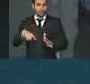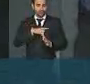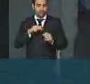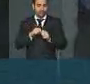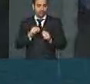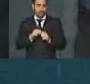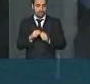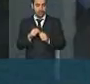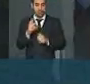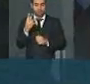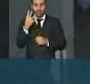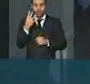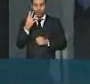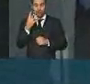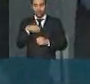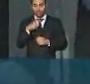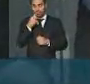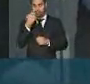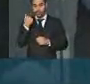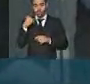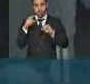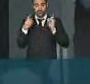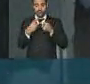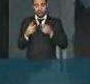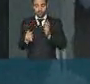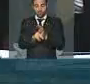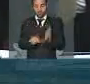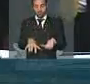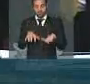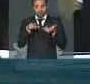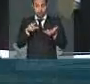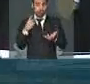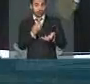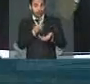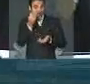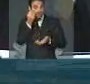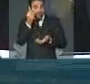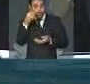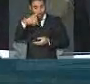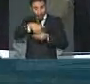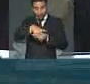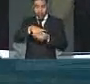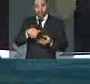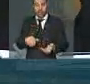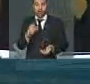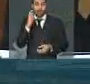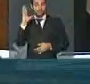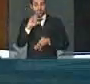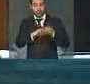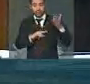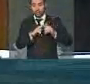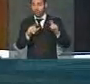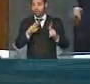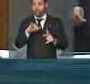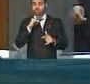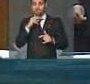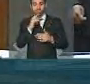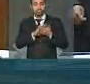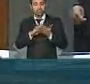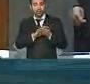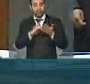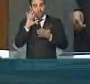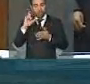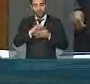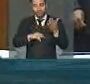nas quatro últimas sessões do Congresso Nacional quando nós tentamos votar a resolução, não avançamos na resolução e como